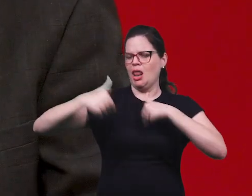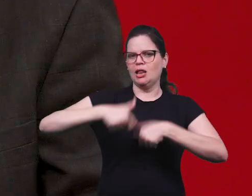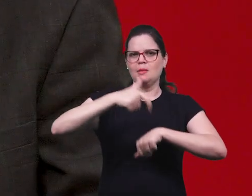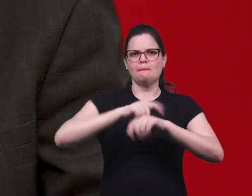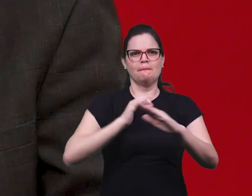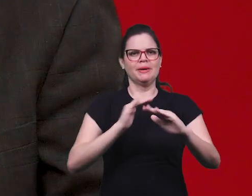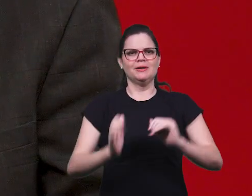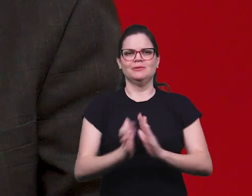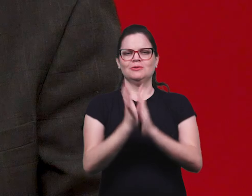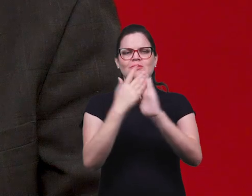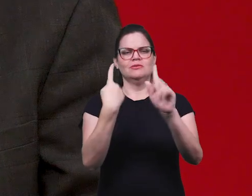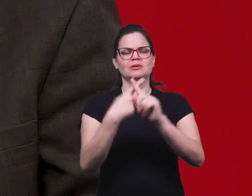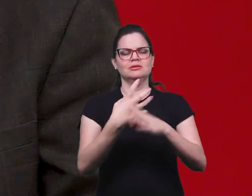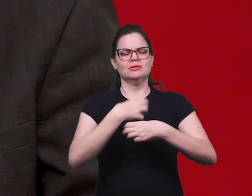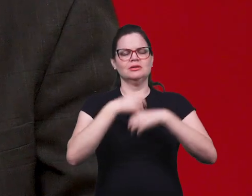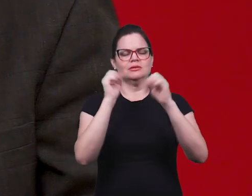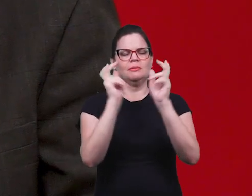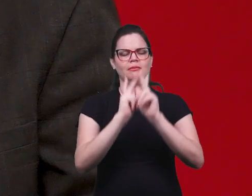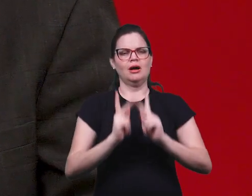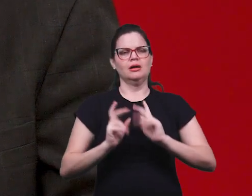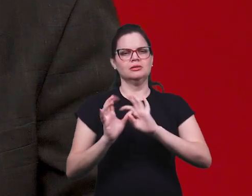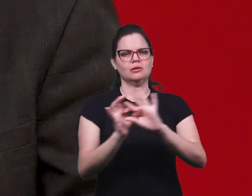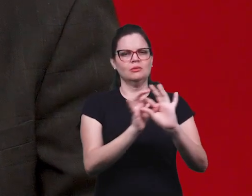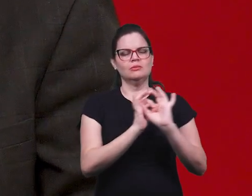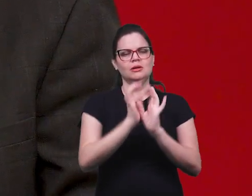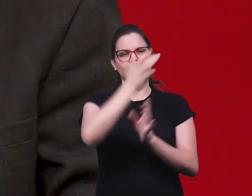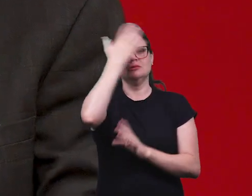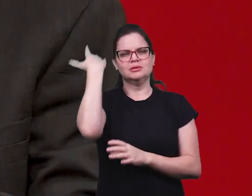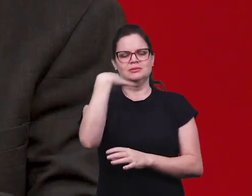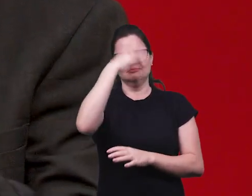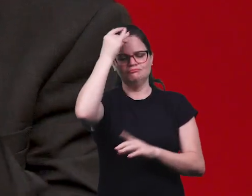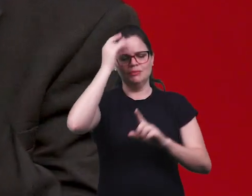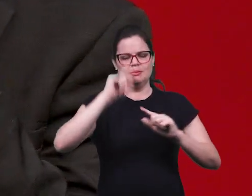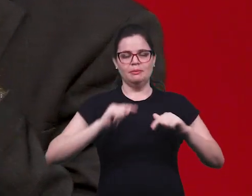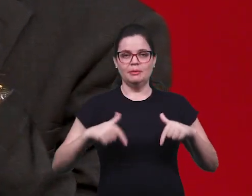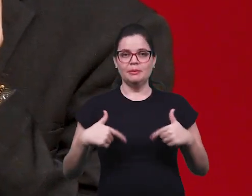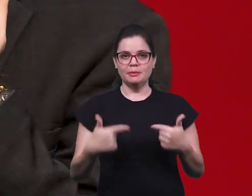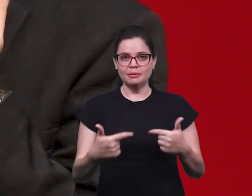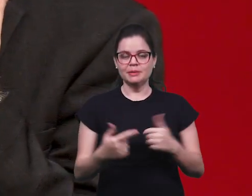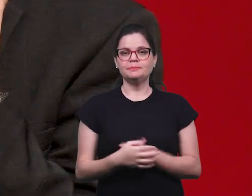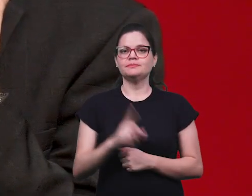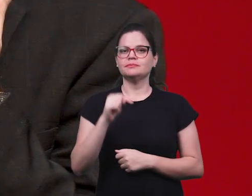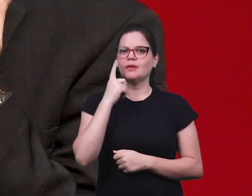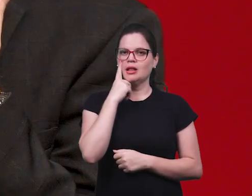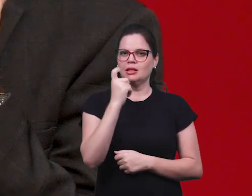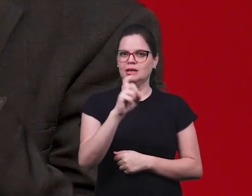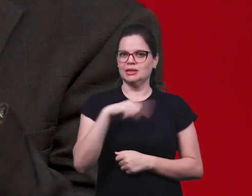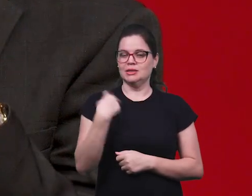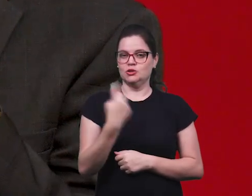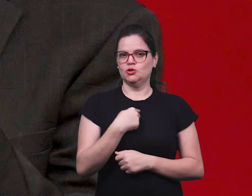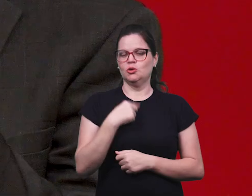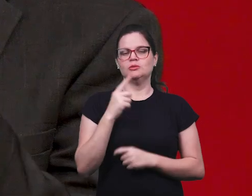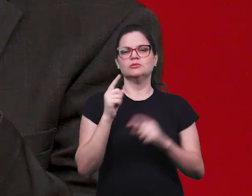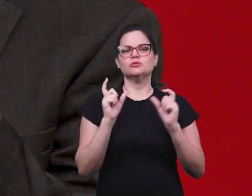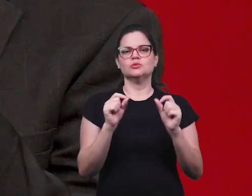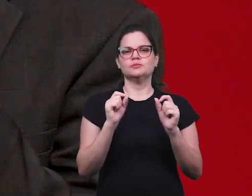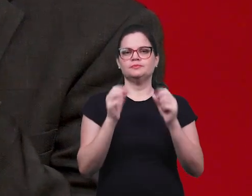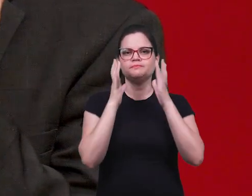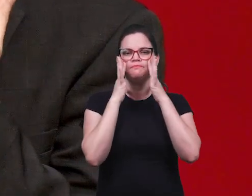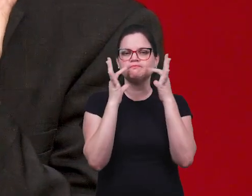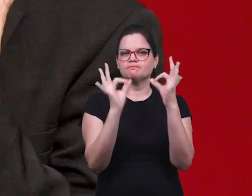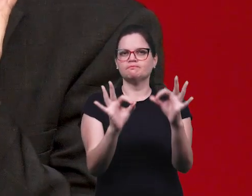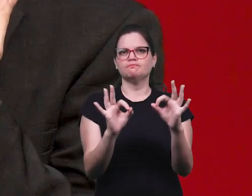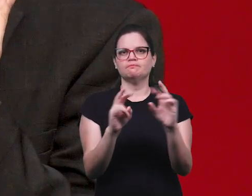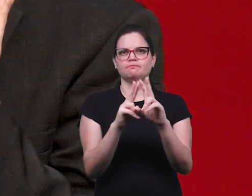em paz, né? A operação do Espírito Santo. É interessante a gente observar, porque nós falamos também muito a